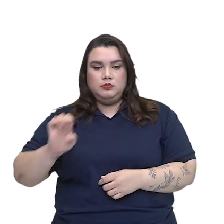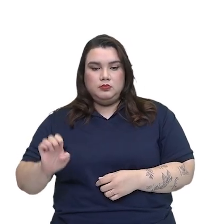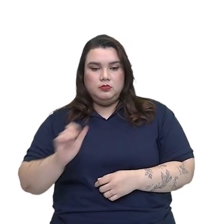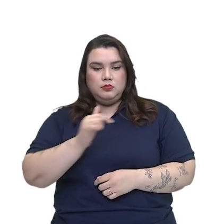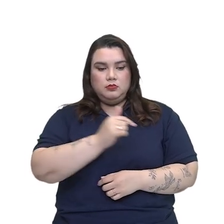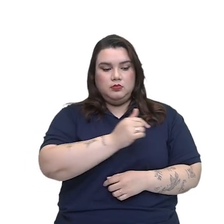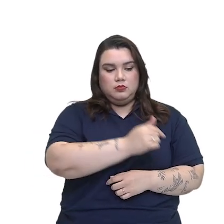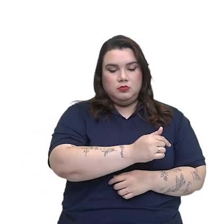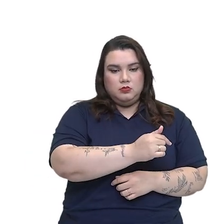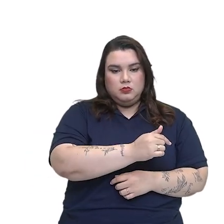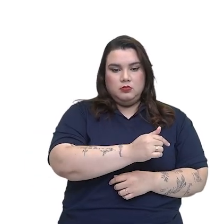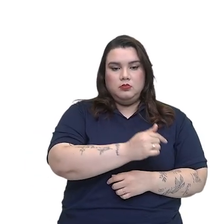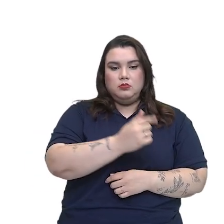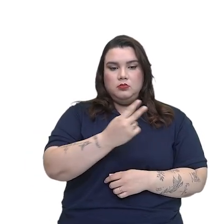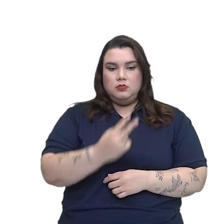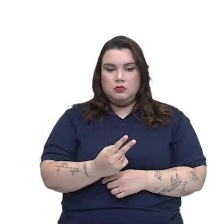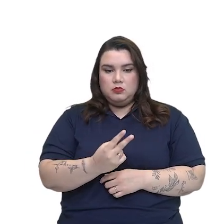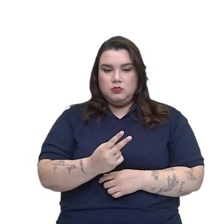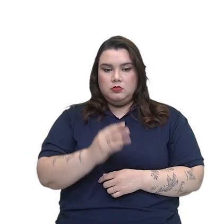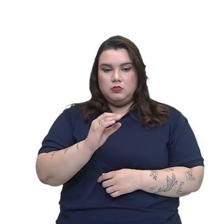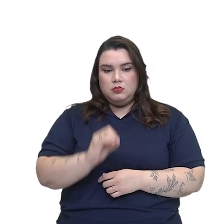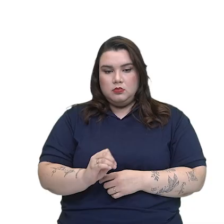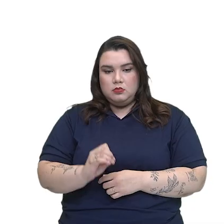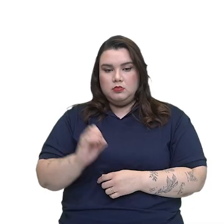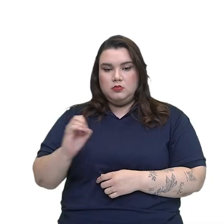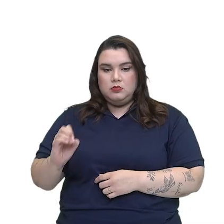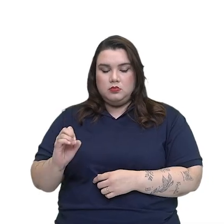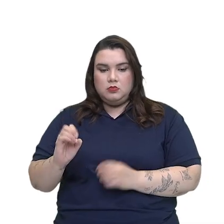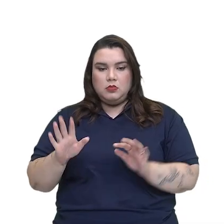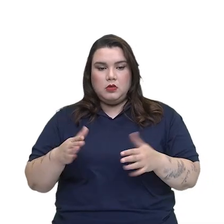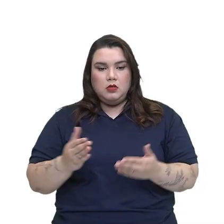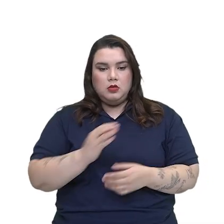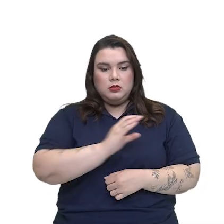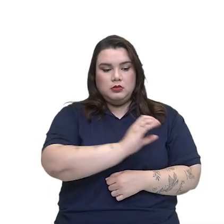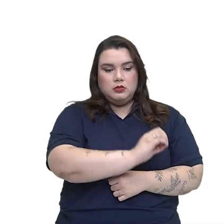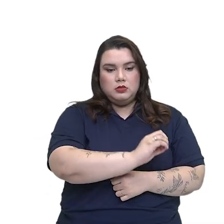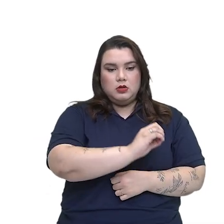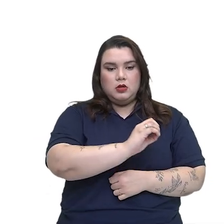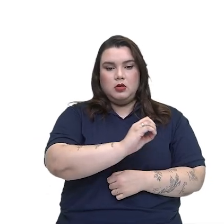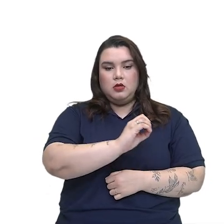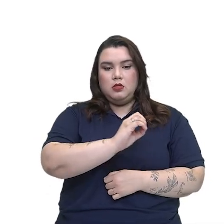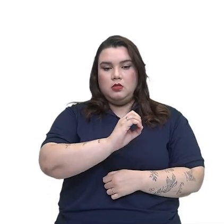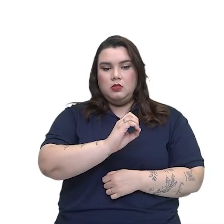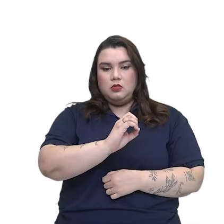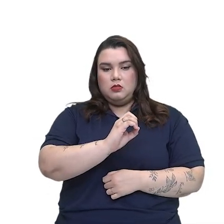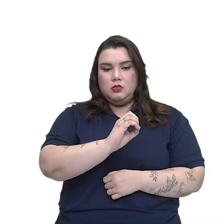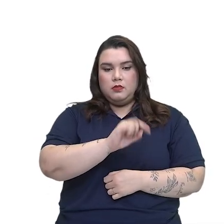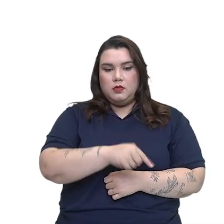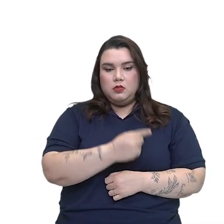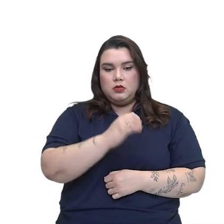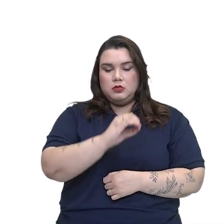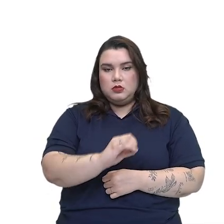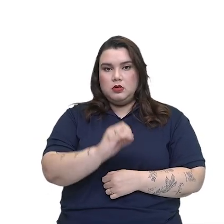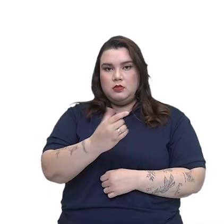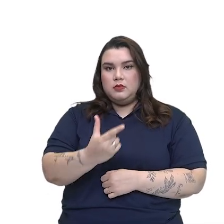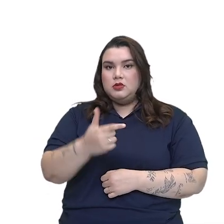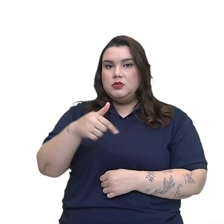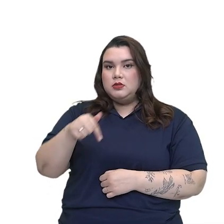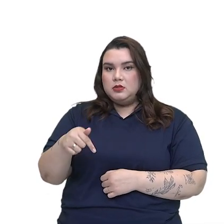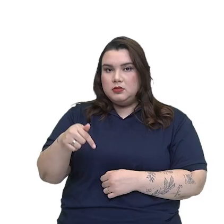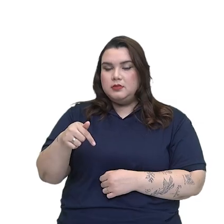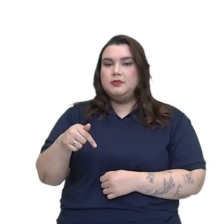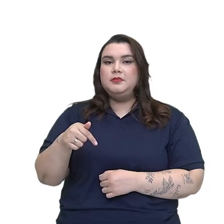vamos somar aqui, que eu não tinha somado. Ó. 3 casas. Lá vem 1, 2, 3. Então, vai